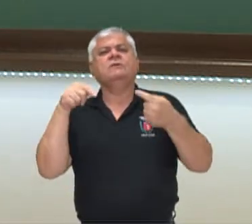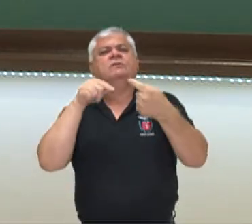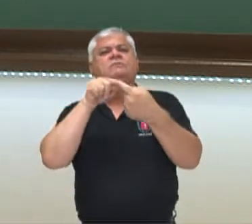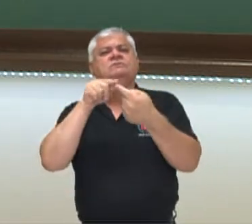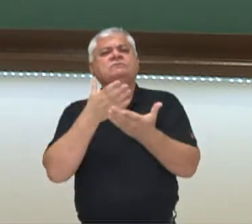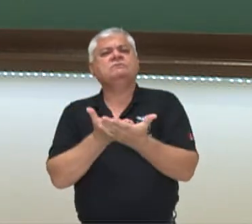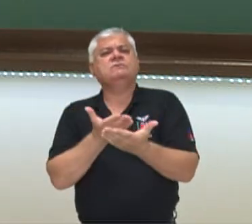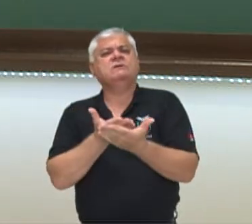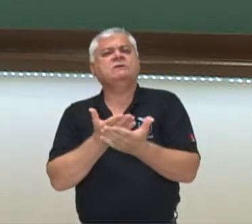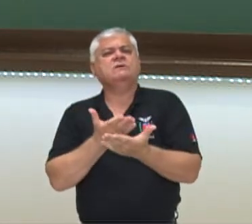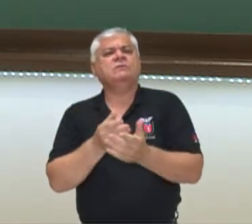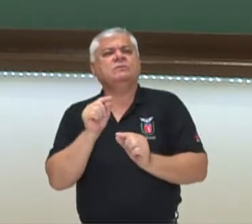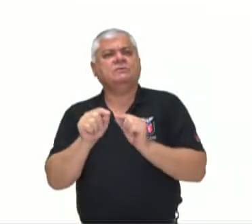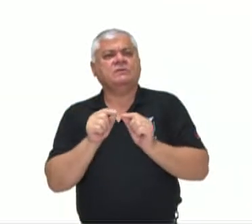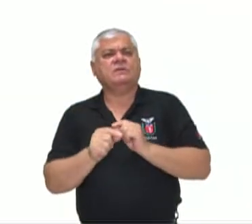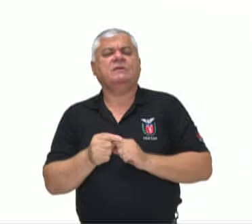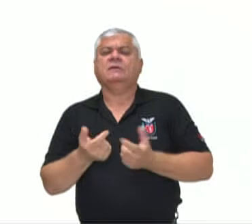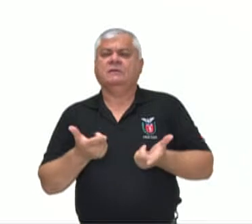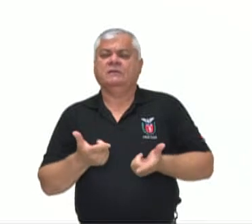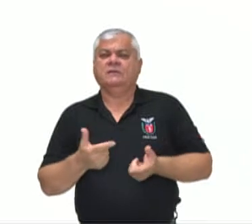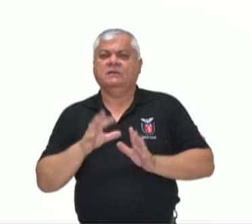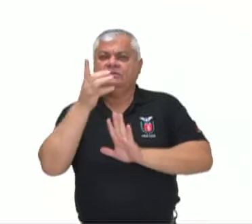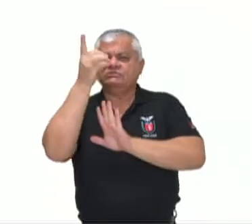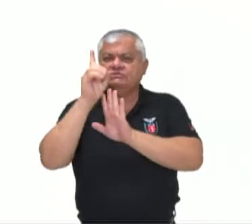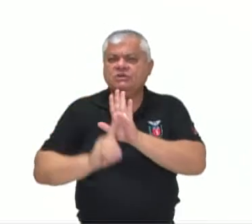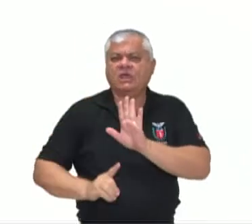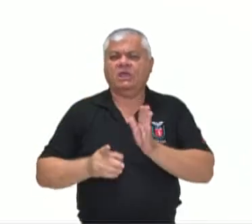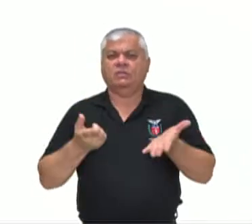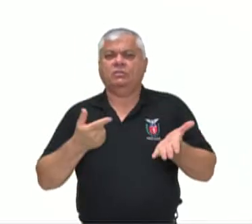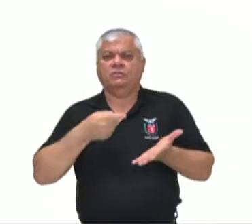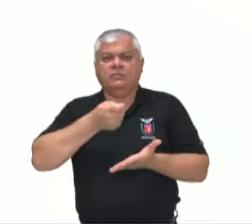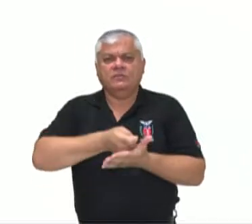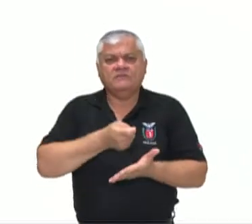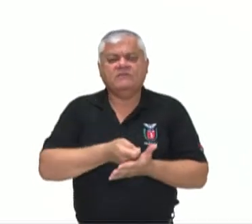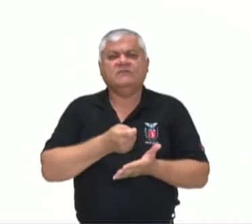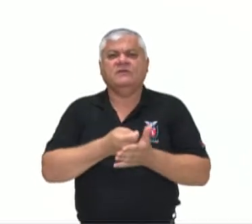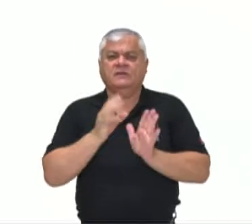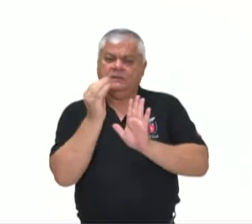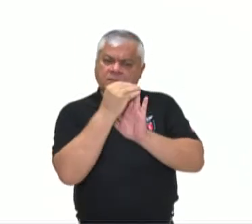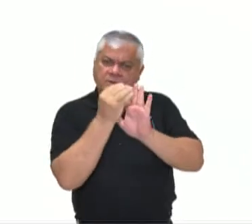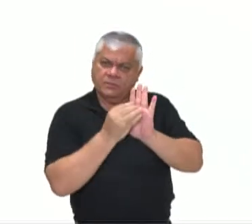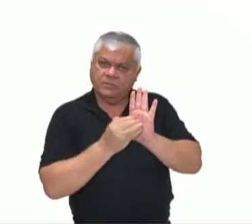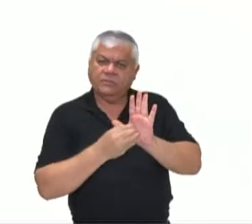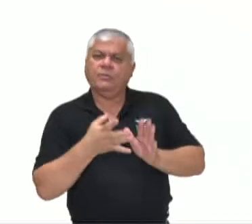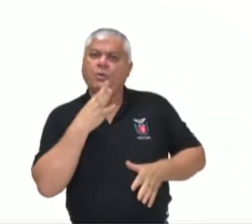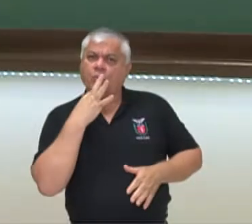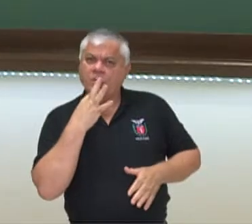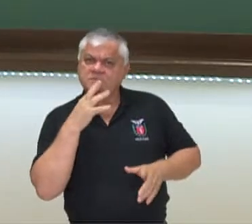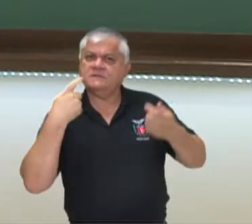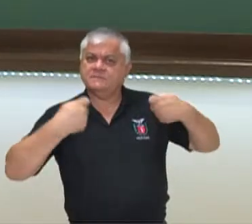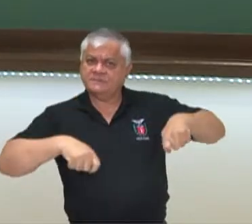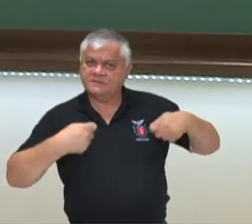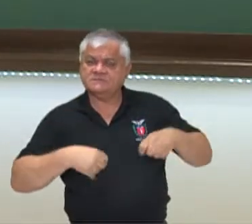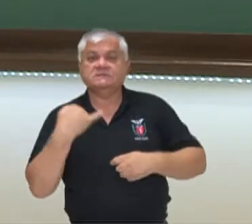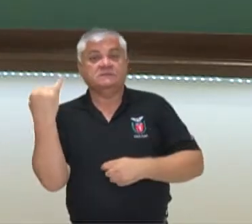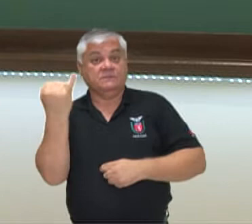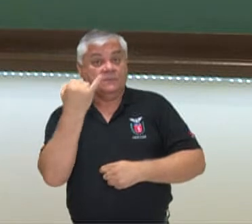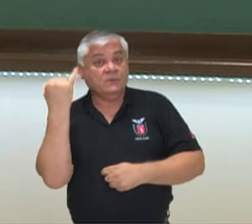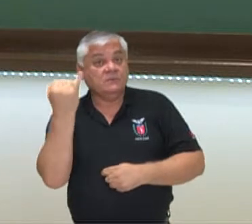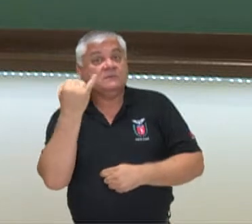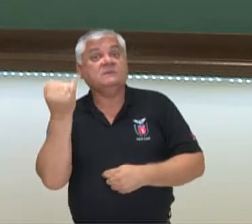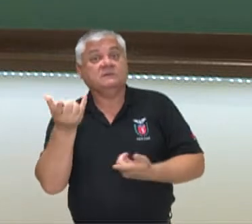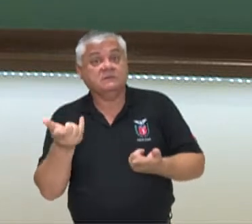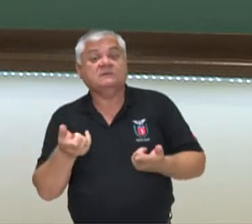objetivos da nossa aula de hoje, né? Conhecer os direitos e deveres contidos no regimento escolar, esse documento tão importante,